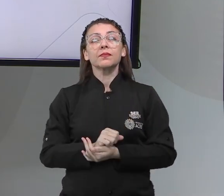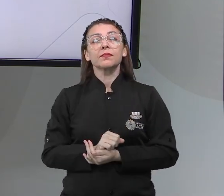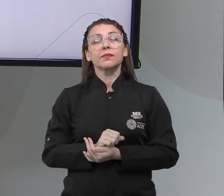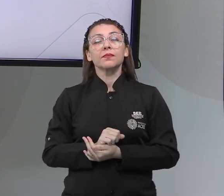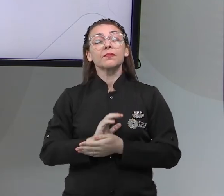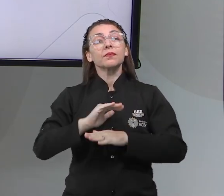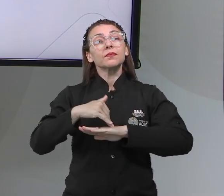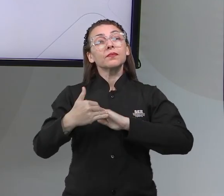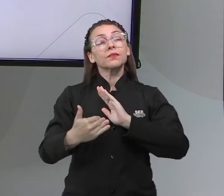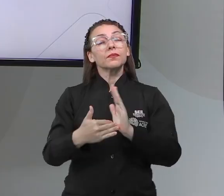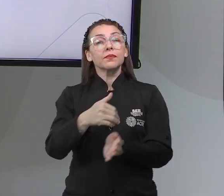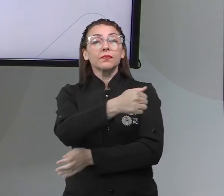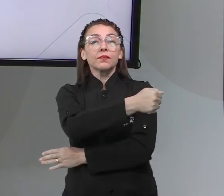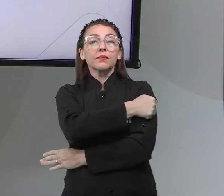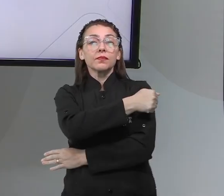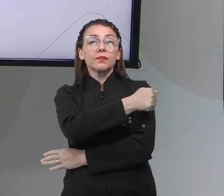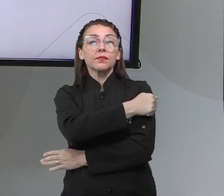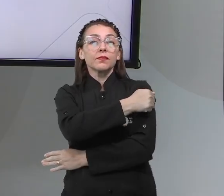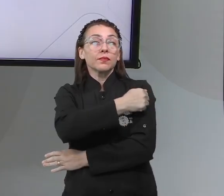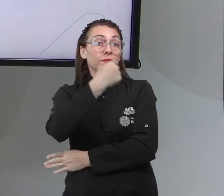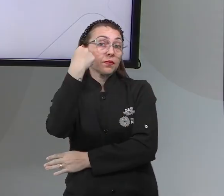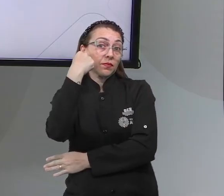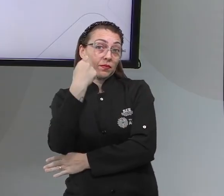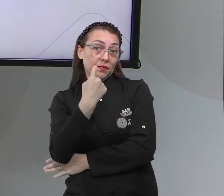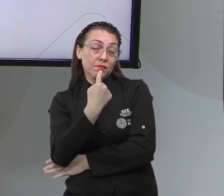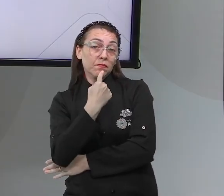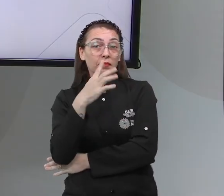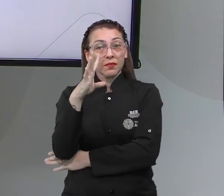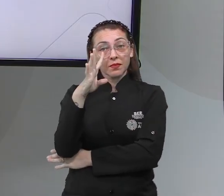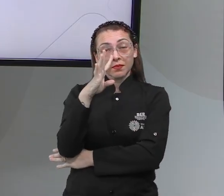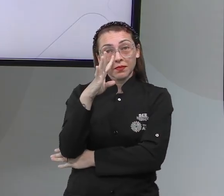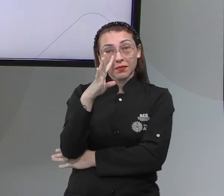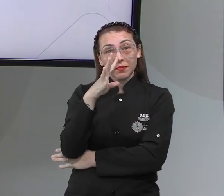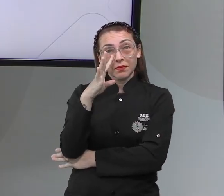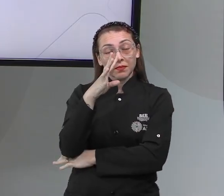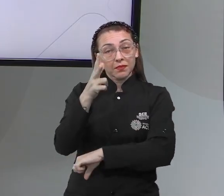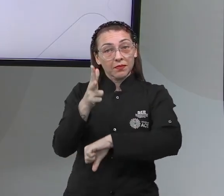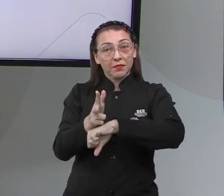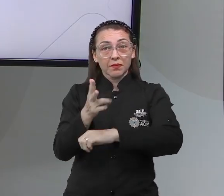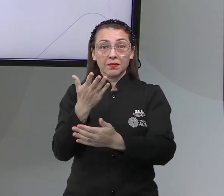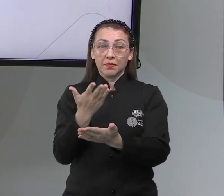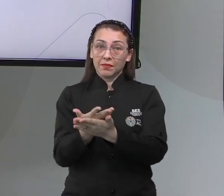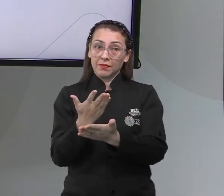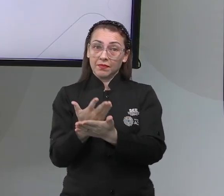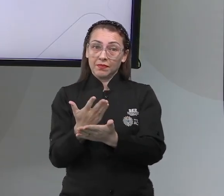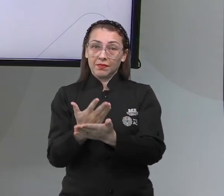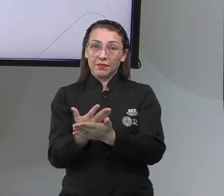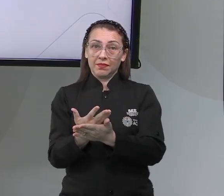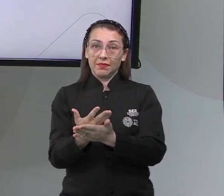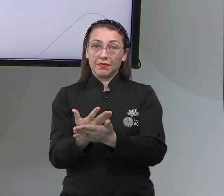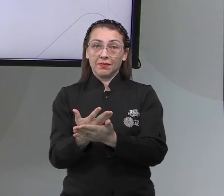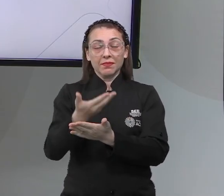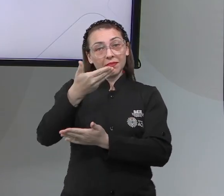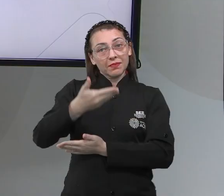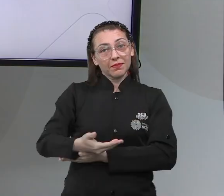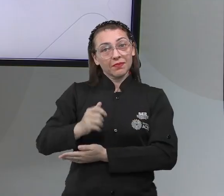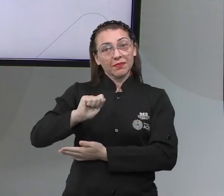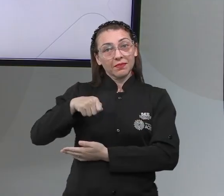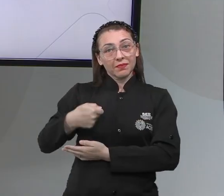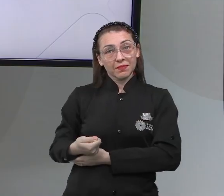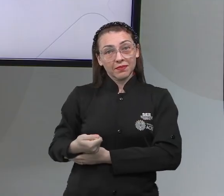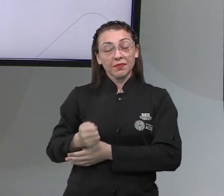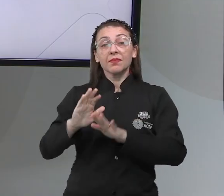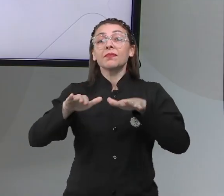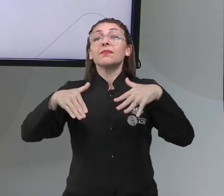Para todos os alunos surdos que estão assistindo esta videoaula, este é o meu sinal.